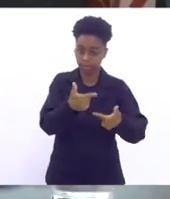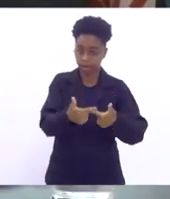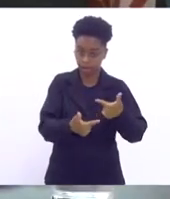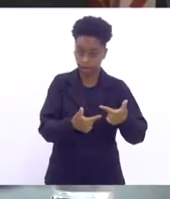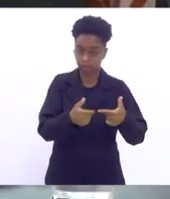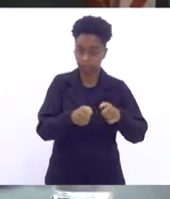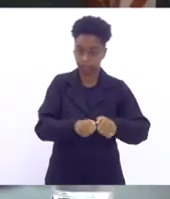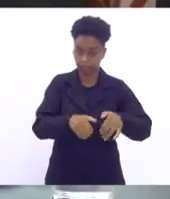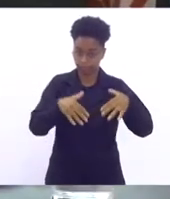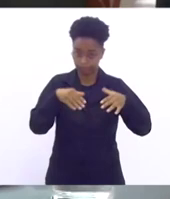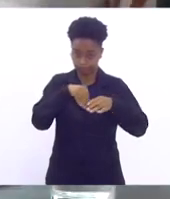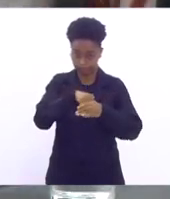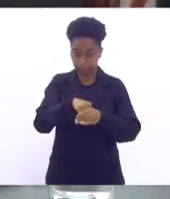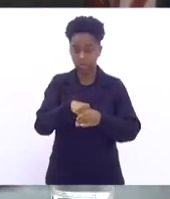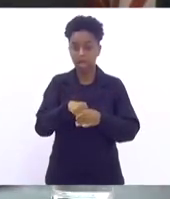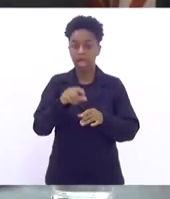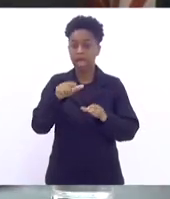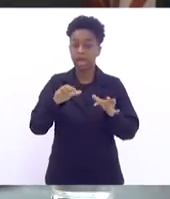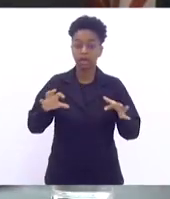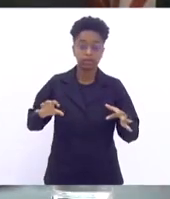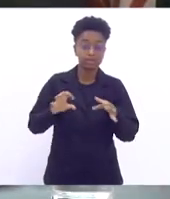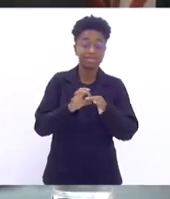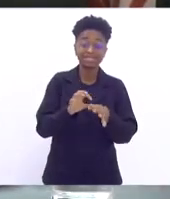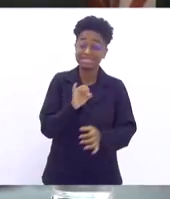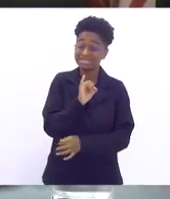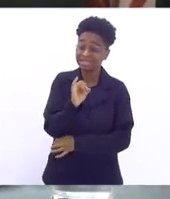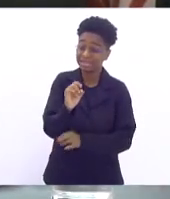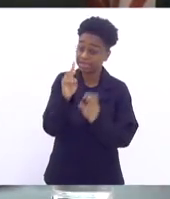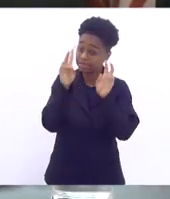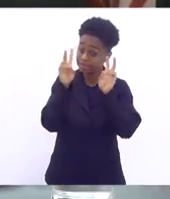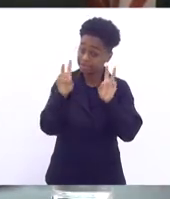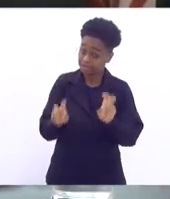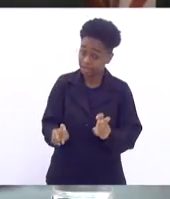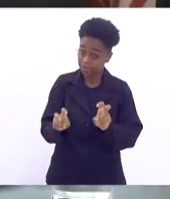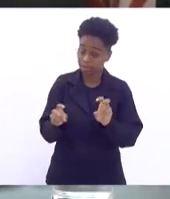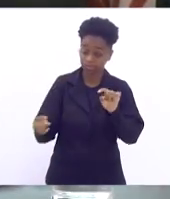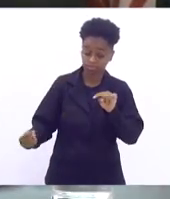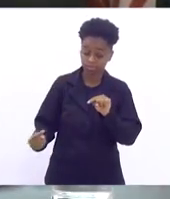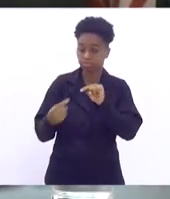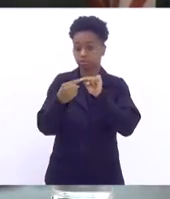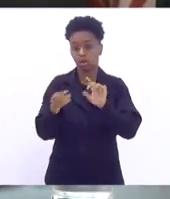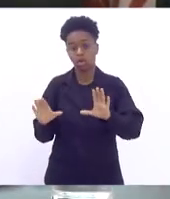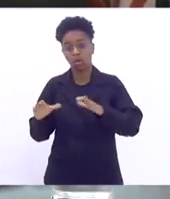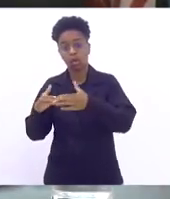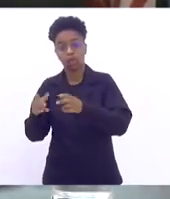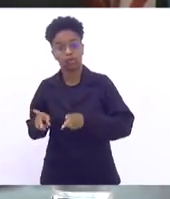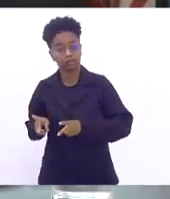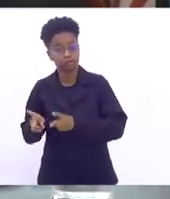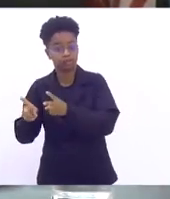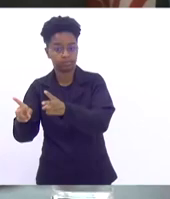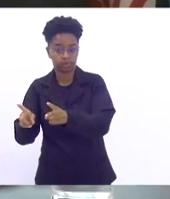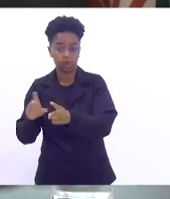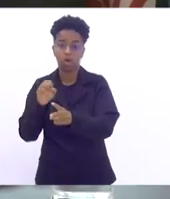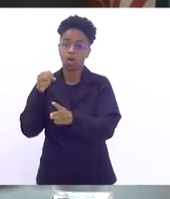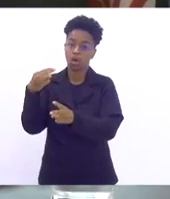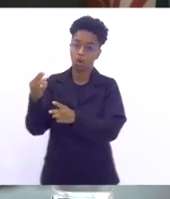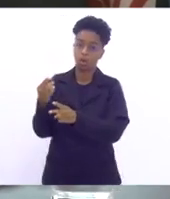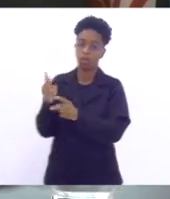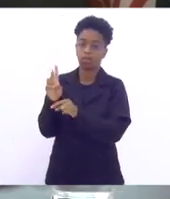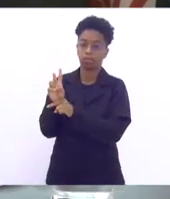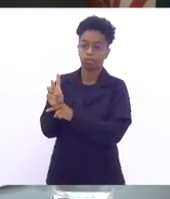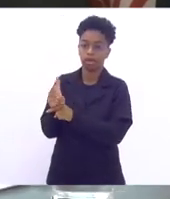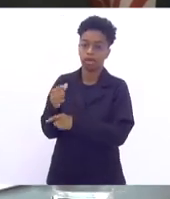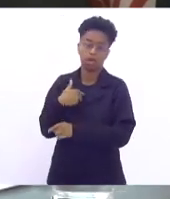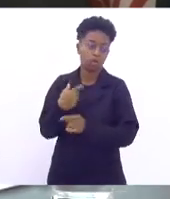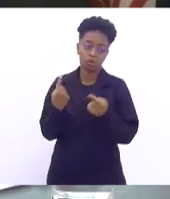conjuntas quando tratarem de temas correlatos comissões permanentes ou temporários eu sou contra